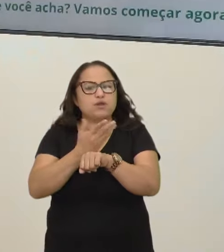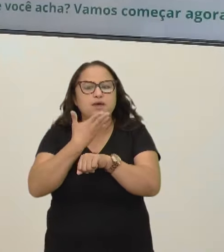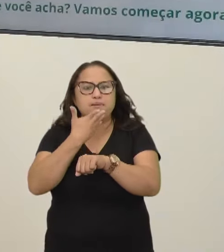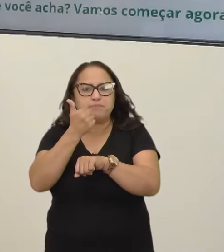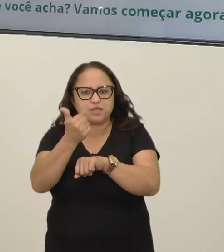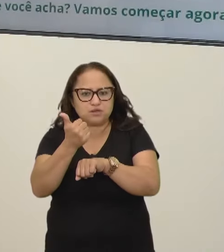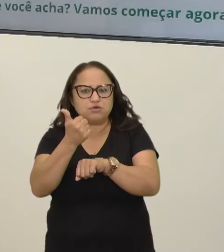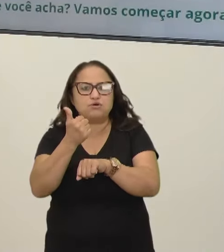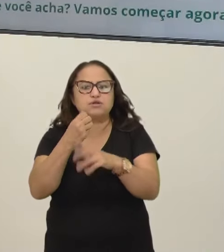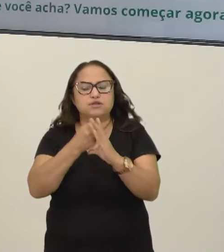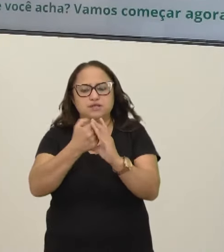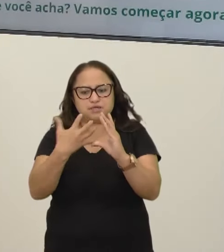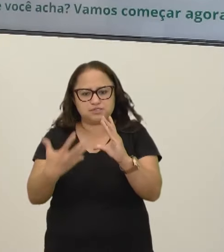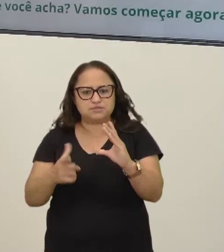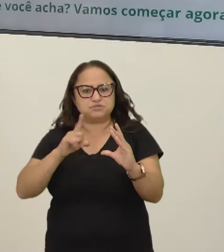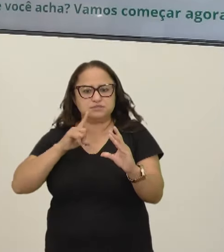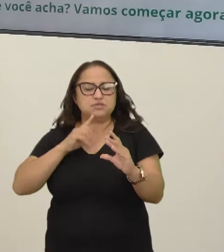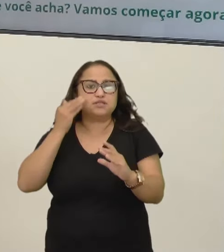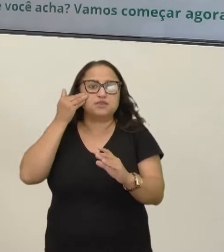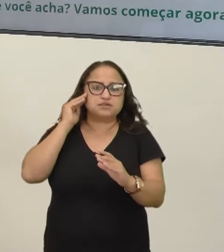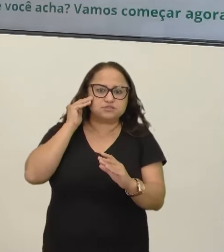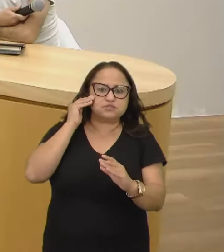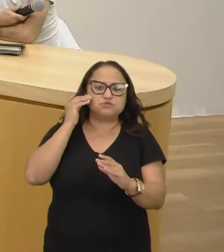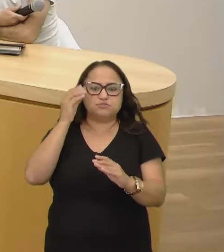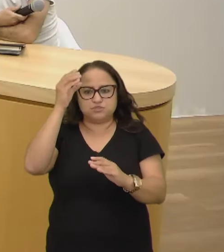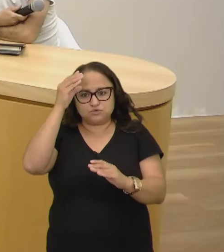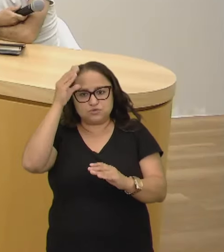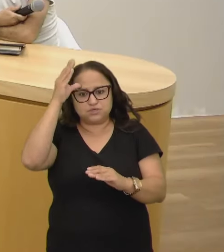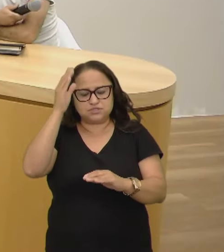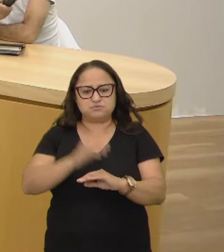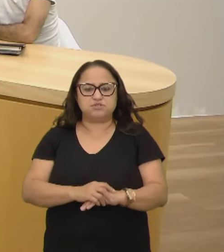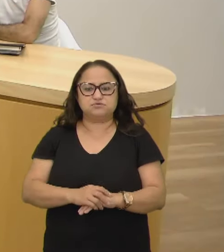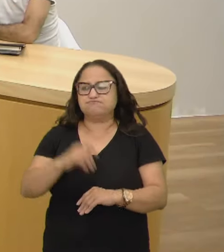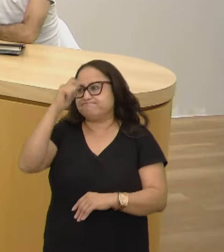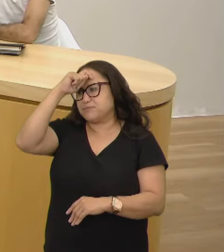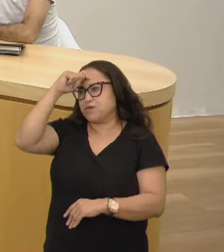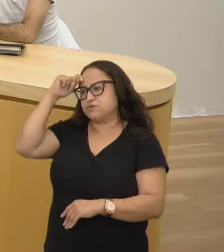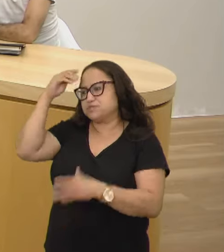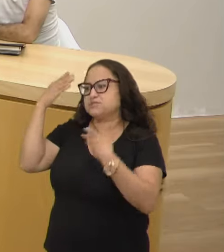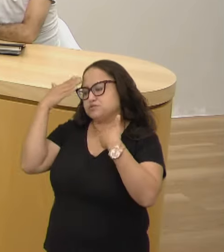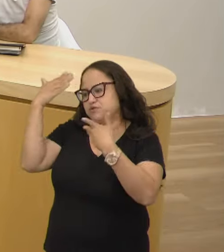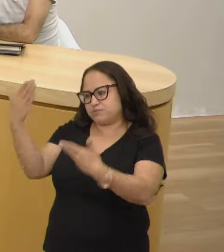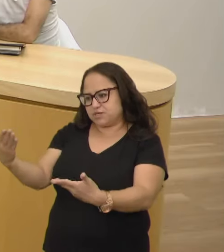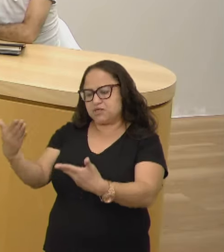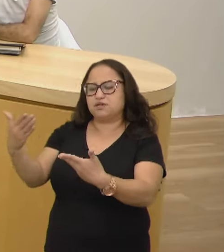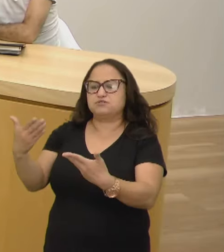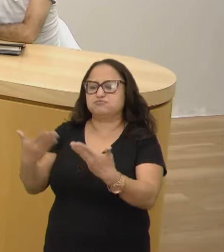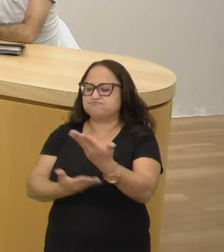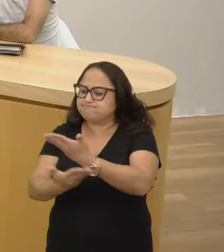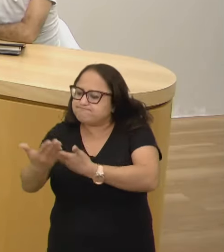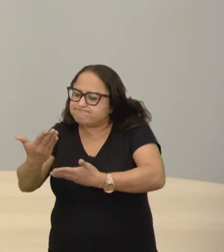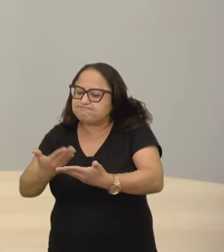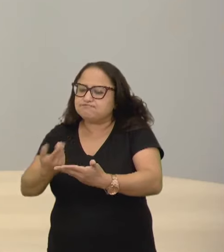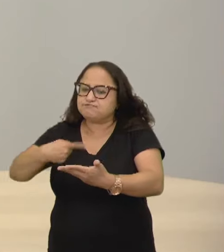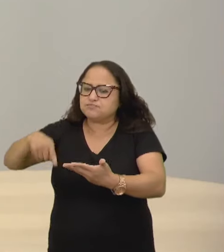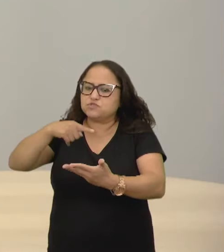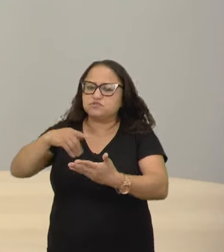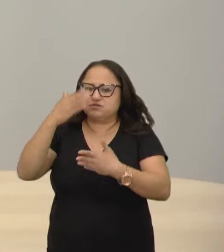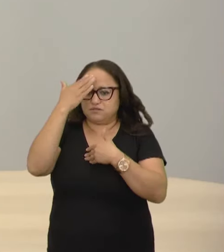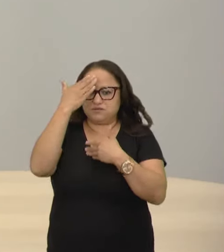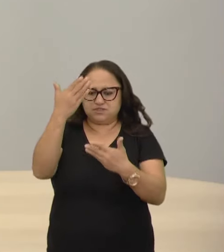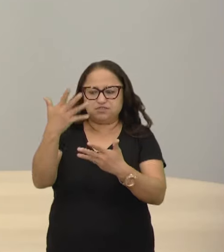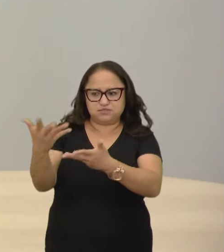mais elevados de compreensão e conhecimento. Professor Alcides, aí, muito obrigado pela participação e compartilhar esse tempo conosco. Eu que agradeço